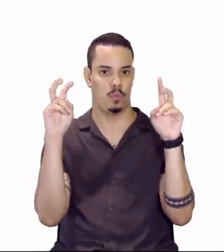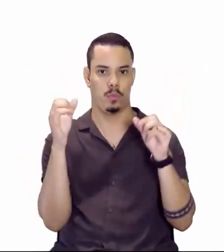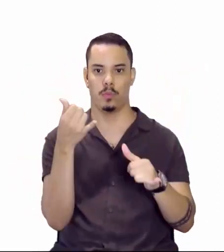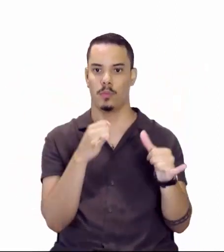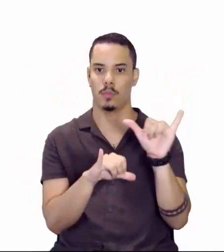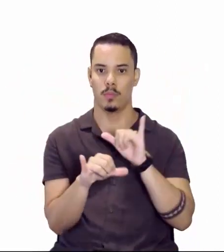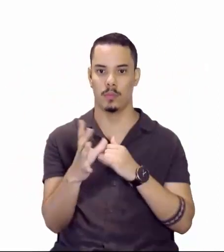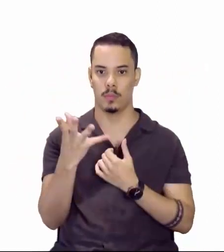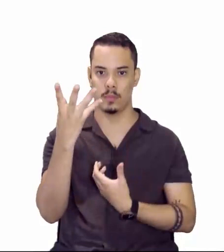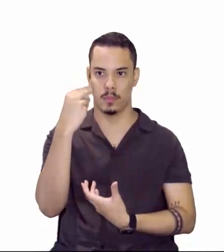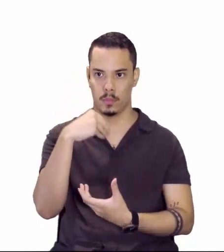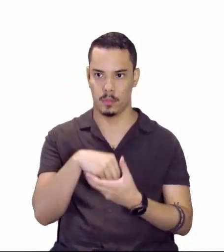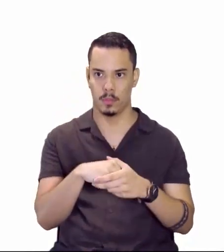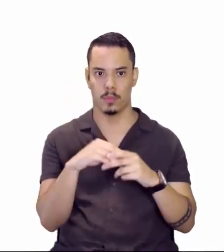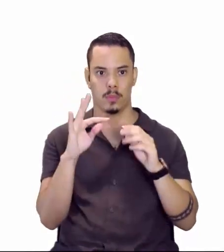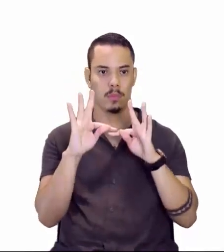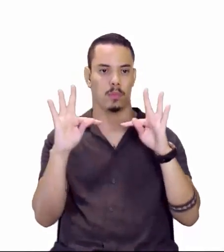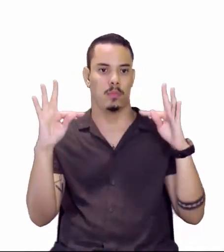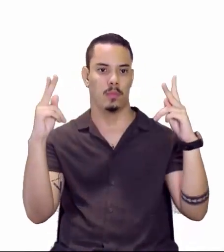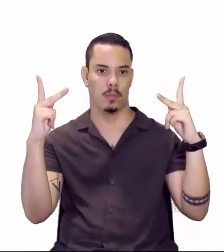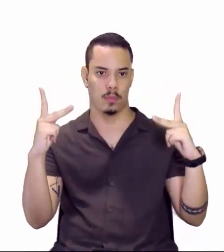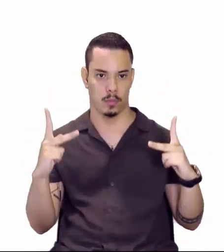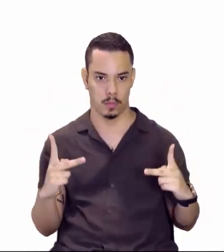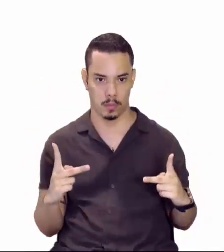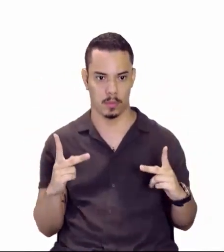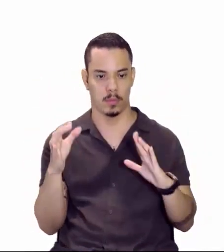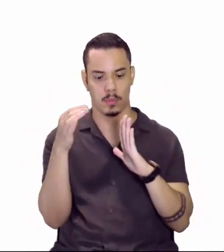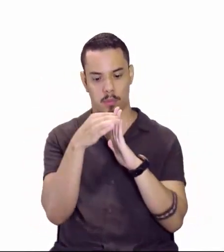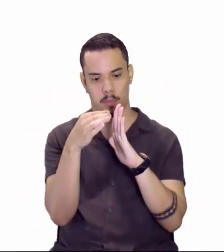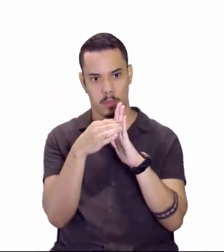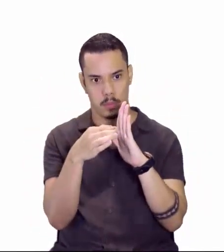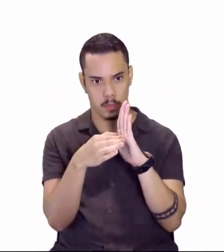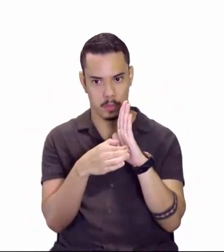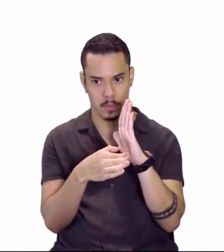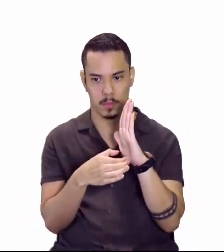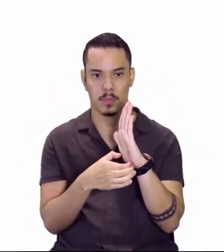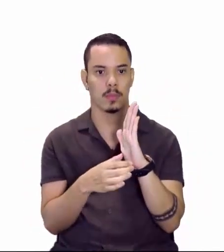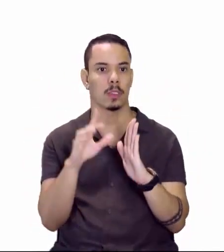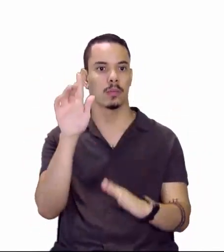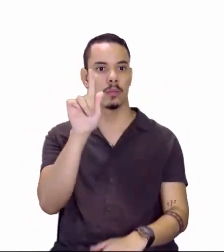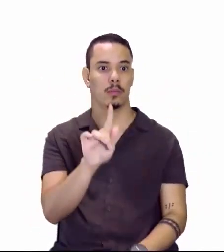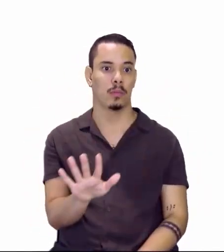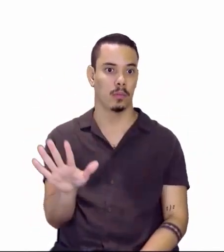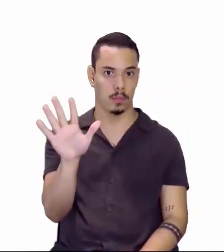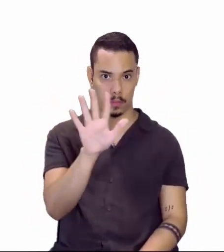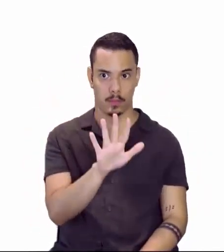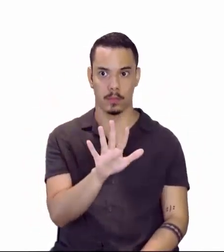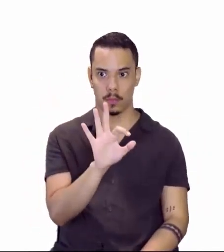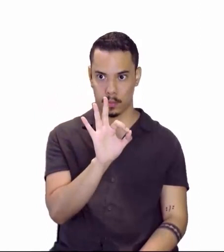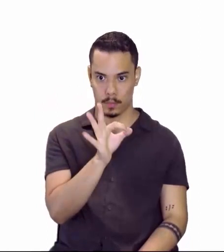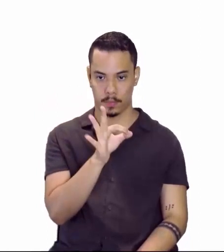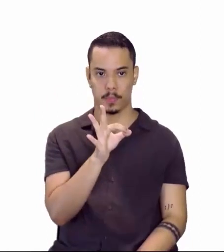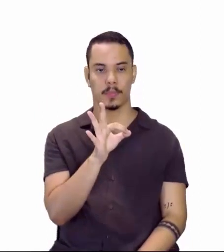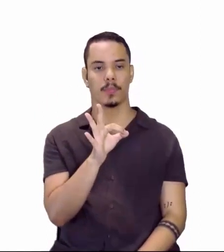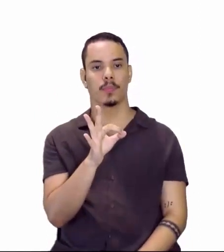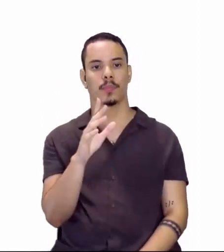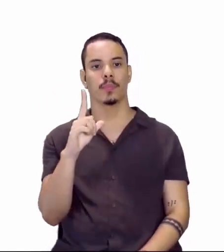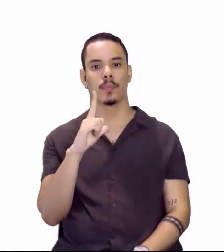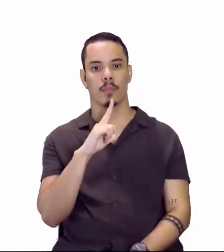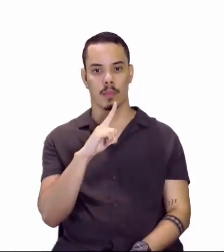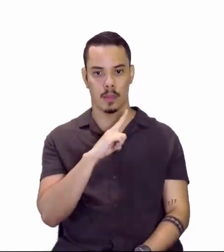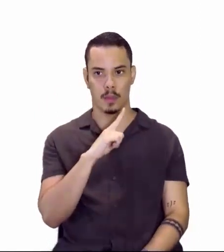compõem a tabela periódica ou a classificação dos elementos químicos em geral. Ainda temos aqui